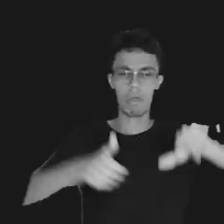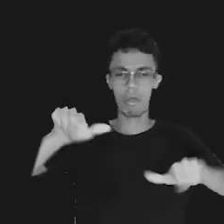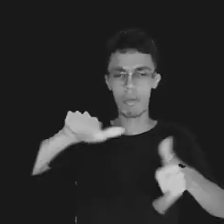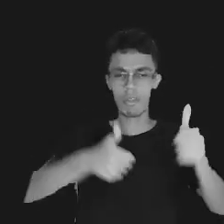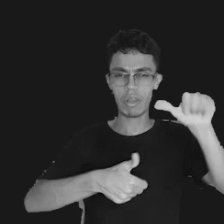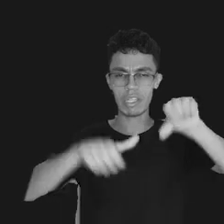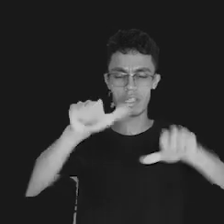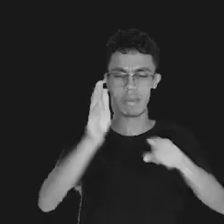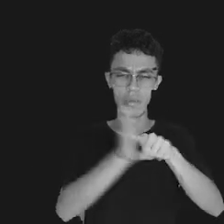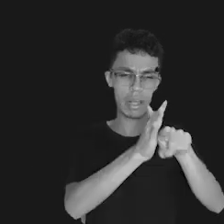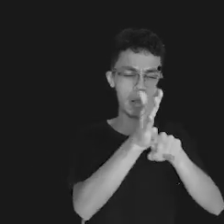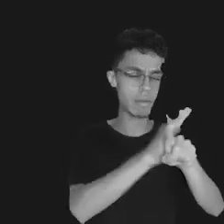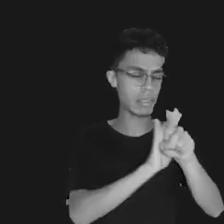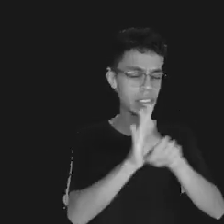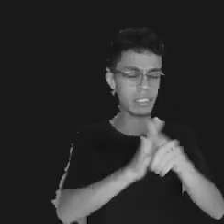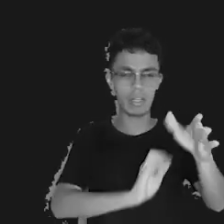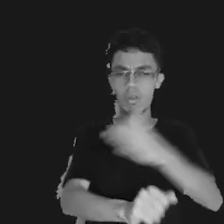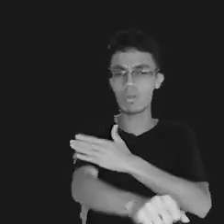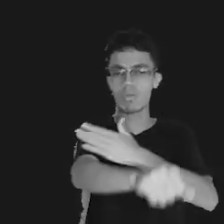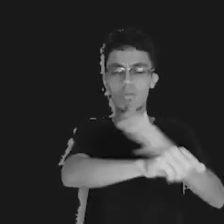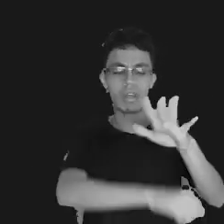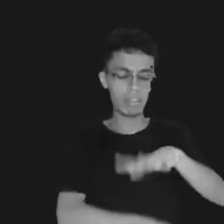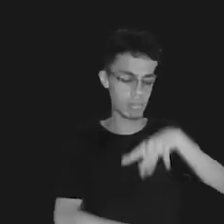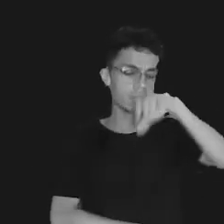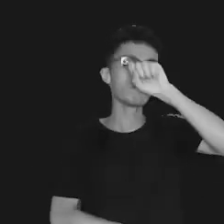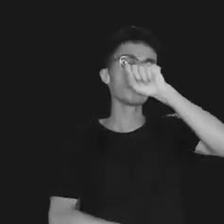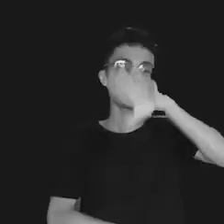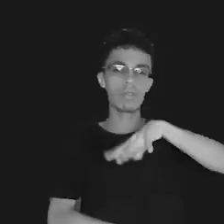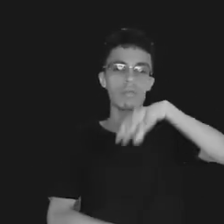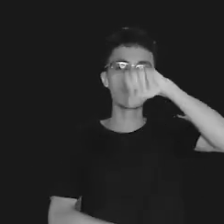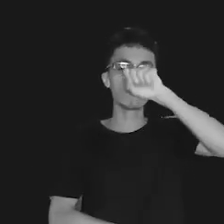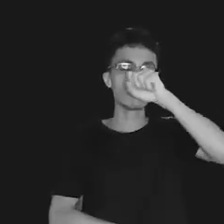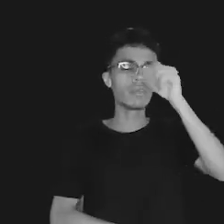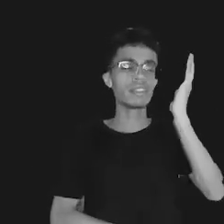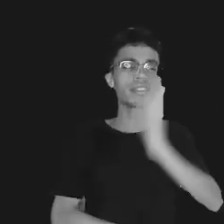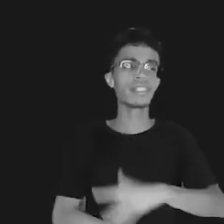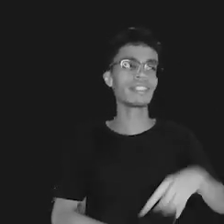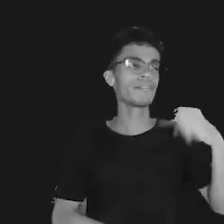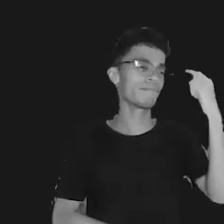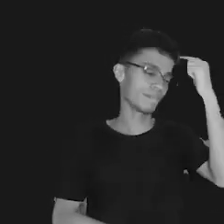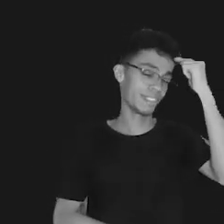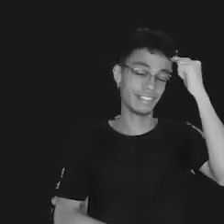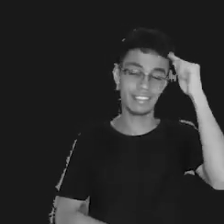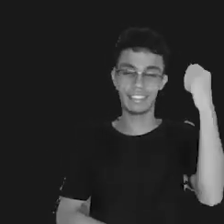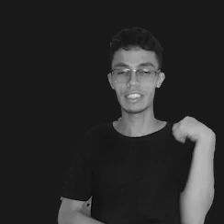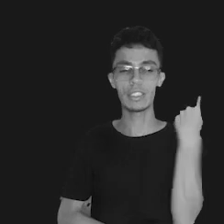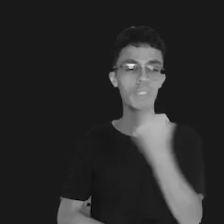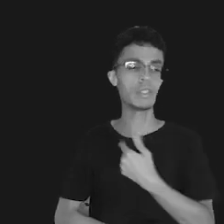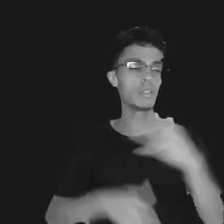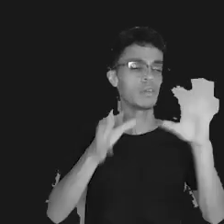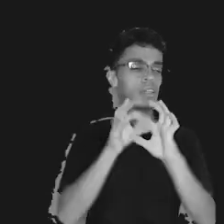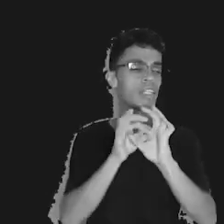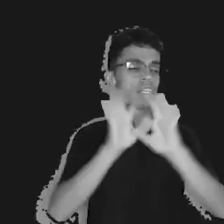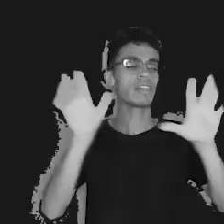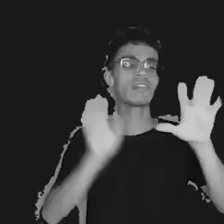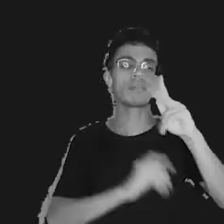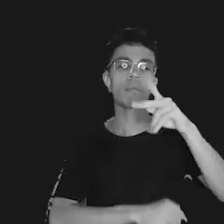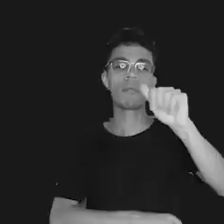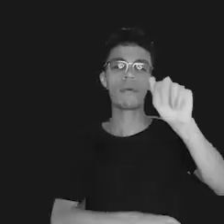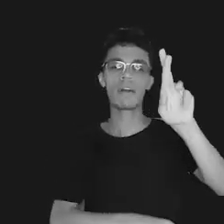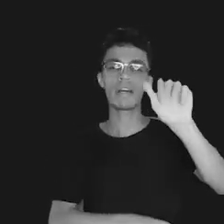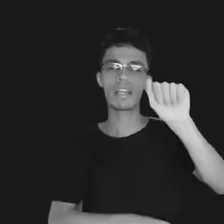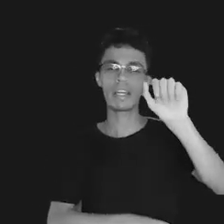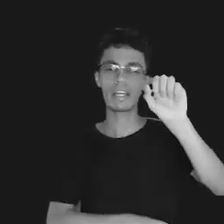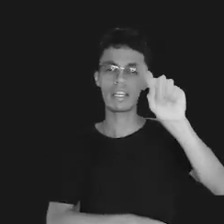análises. Acostumar as narinas. Já de início ficaríamos todos livres da parasitose.